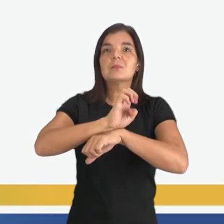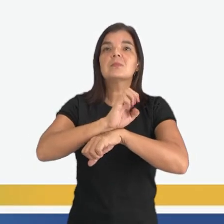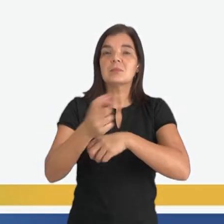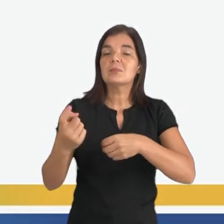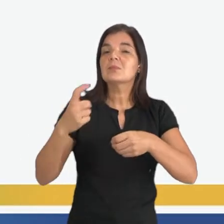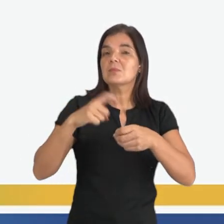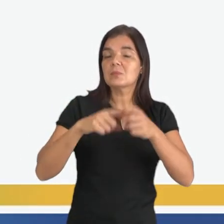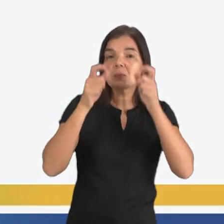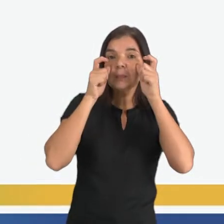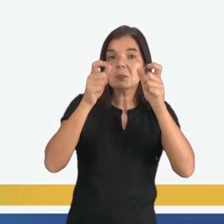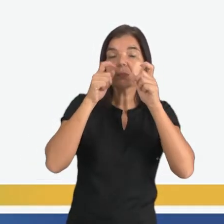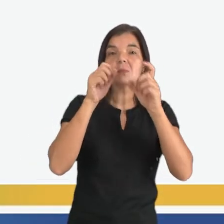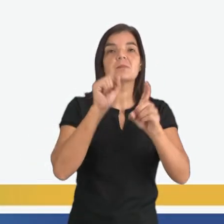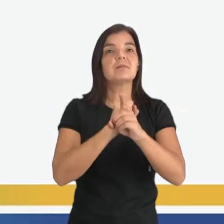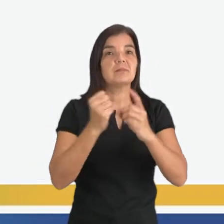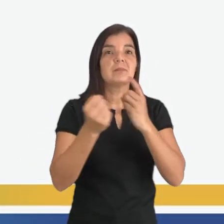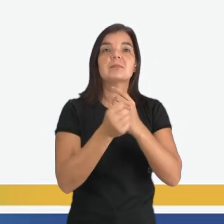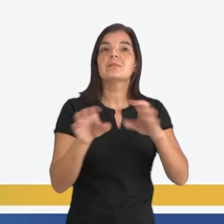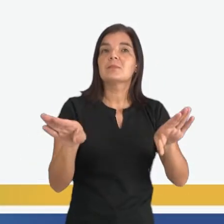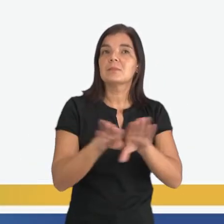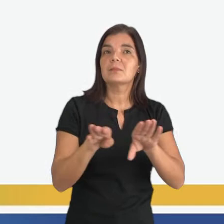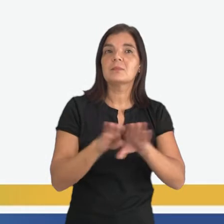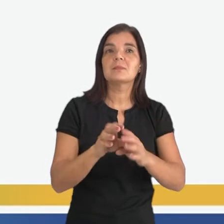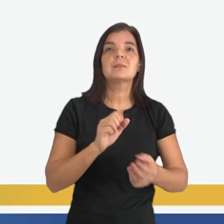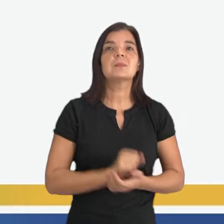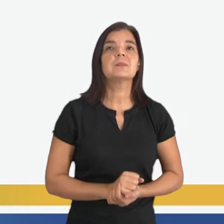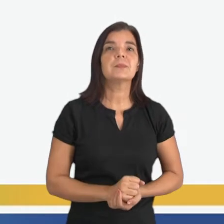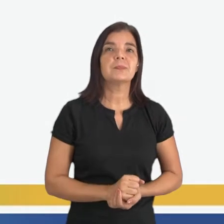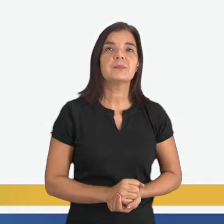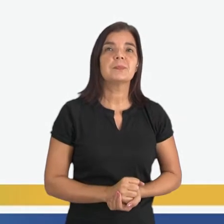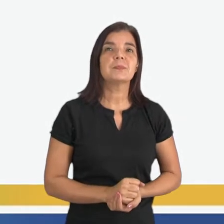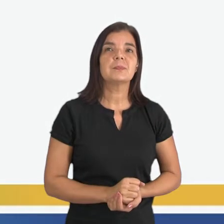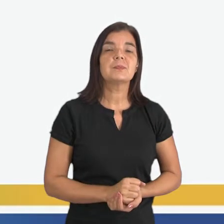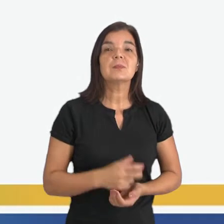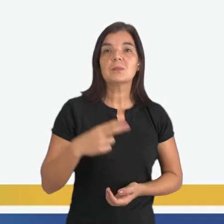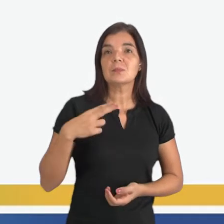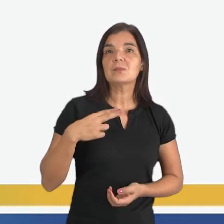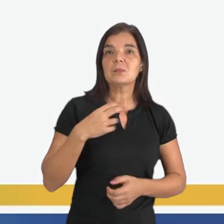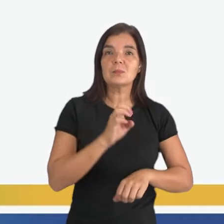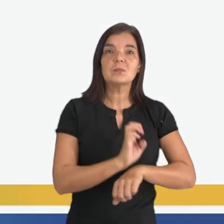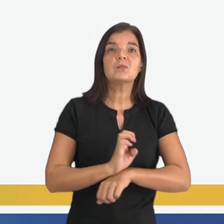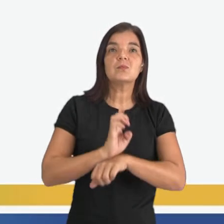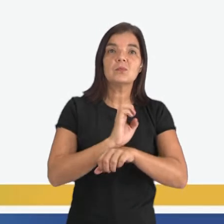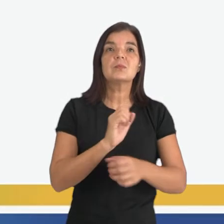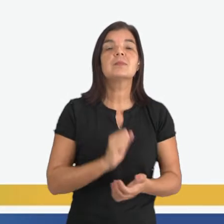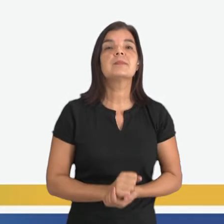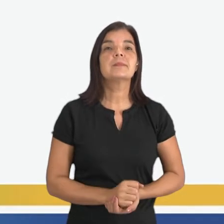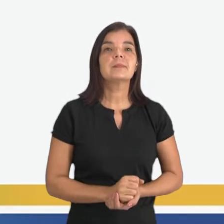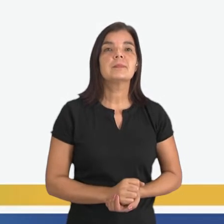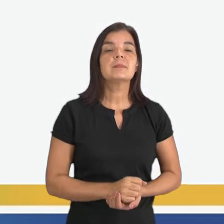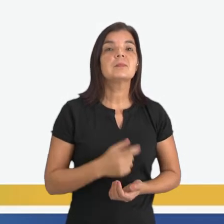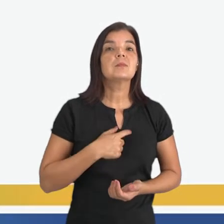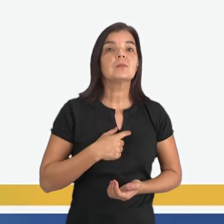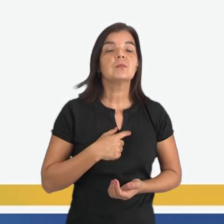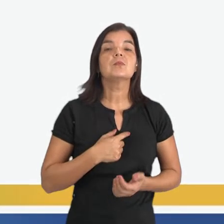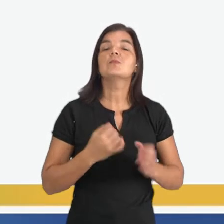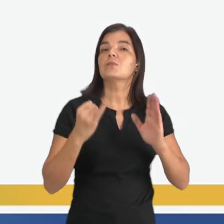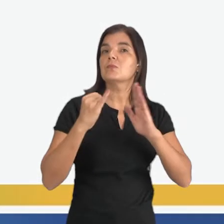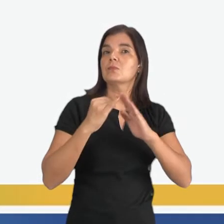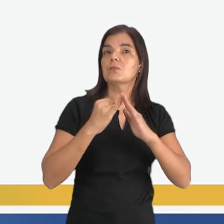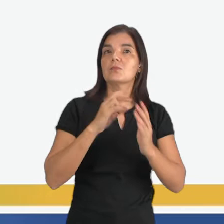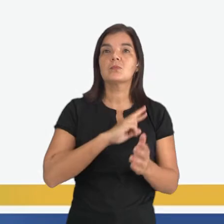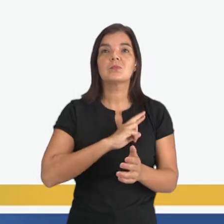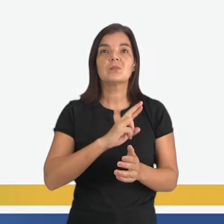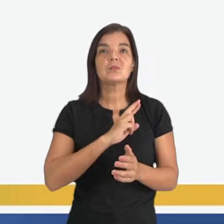as tradições elas estão ligadas a isso também, né? A particularidade do estado, do bairro, tá? Instituições